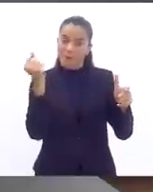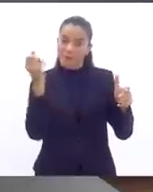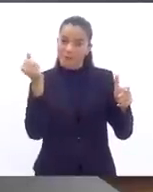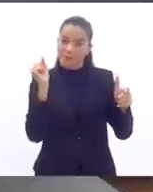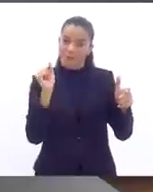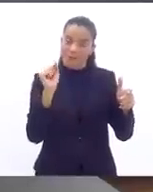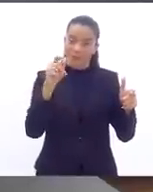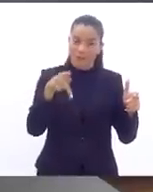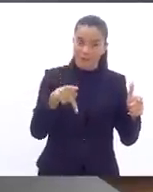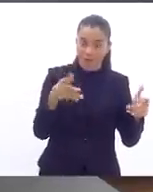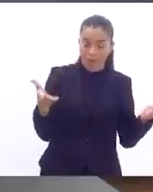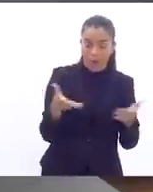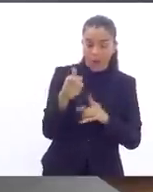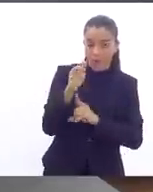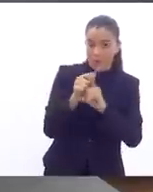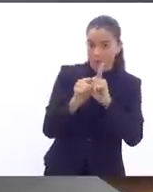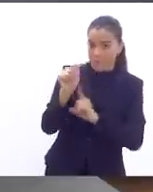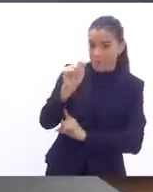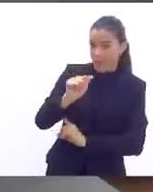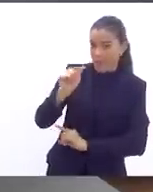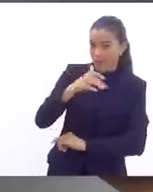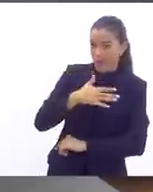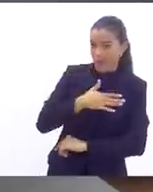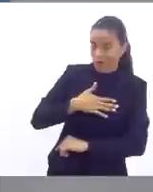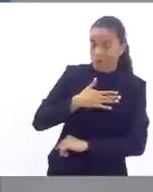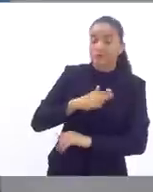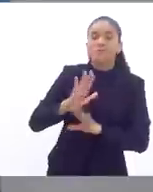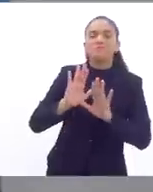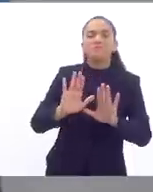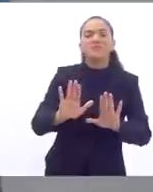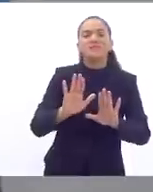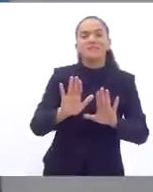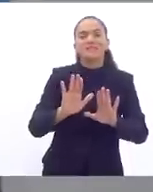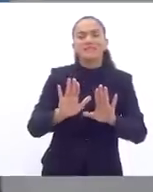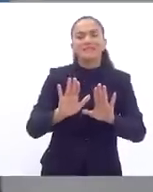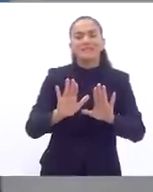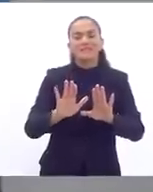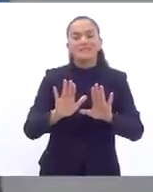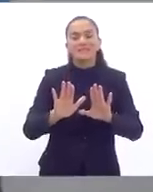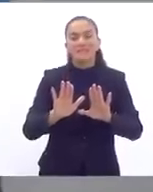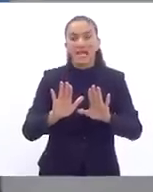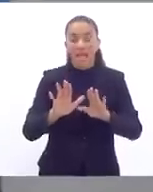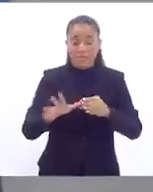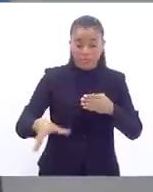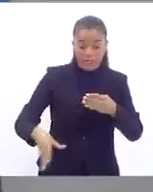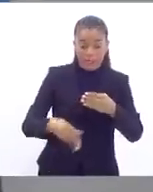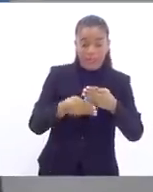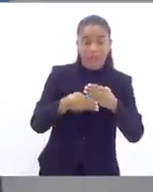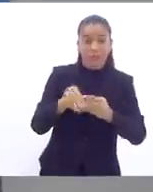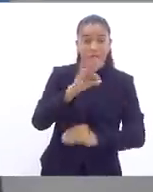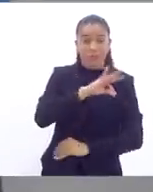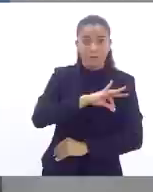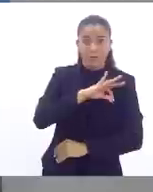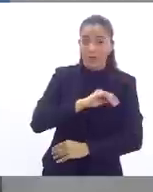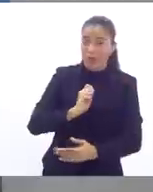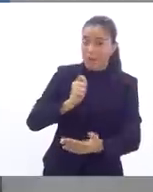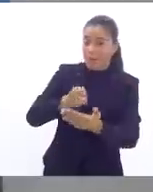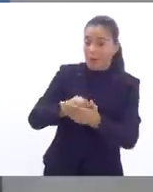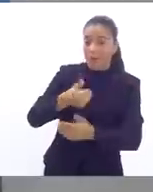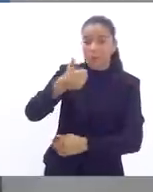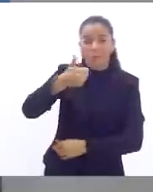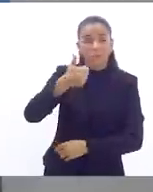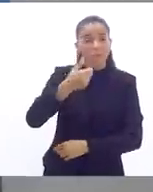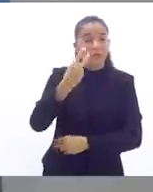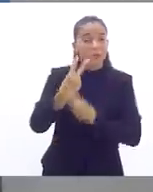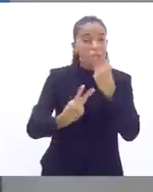agora em agosto mas esse essa reposição foi paga no primeiro bimestre